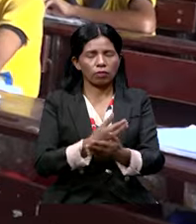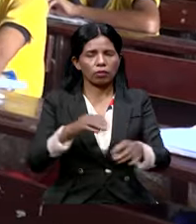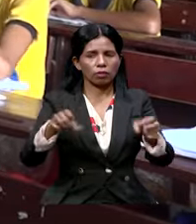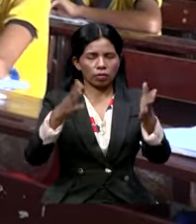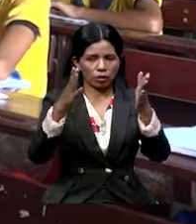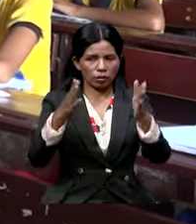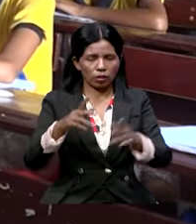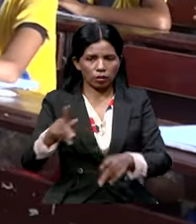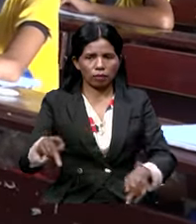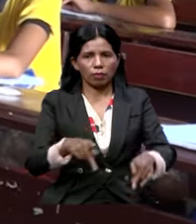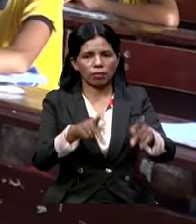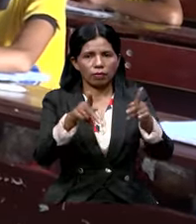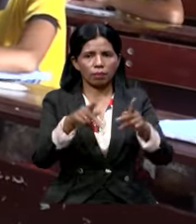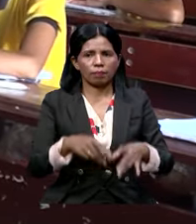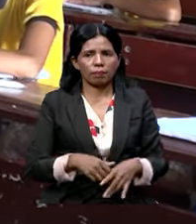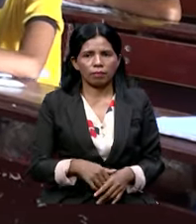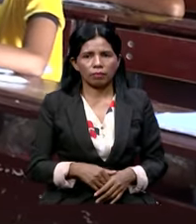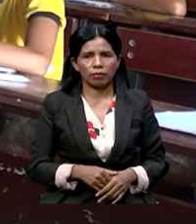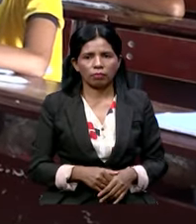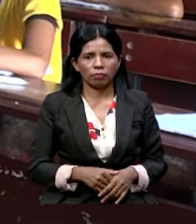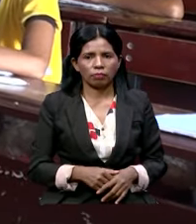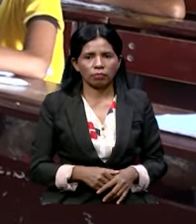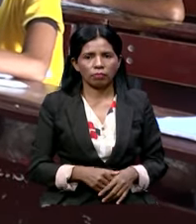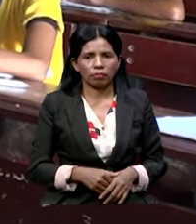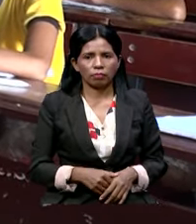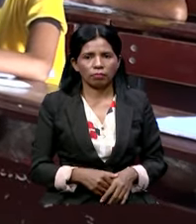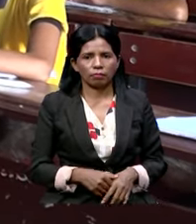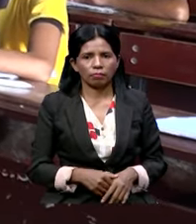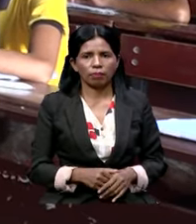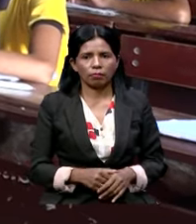funcionalismo público. Emerenciana Martins Lamberto da Silva, GMN.